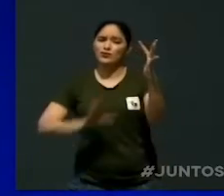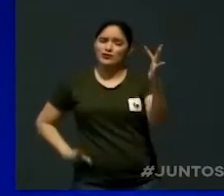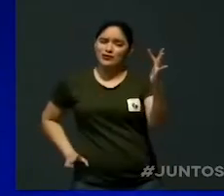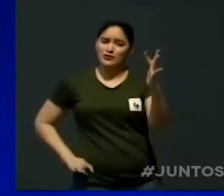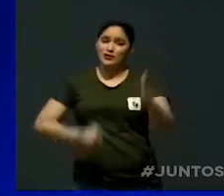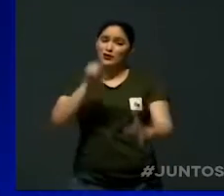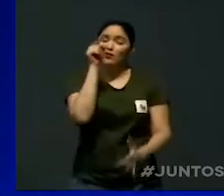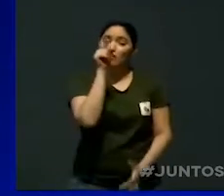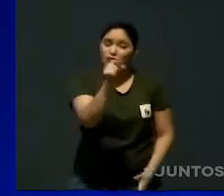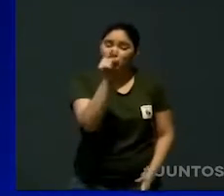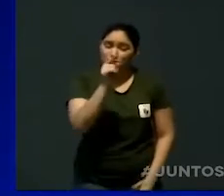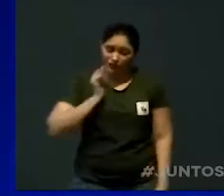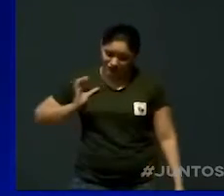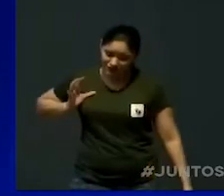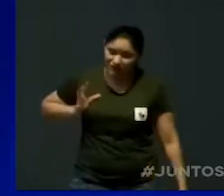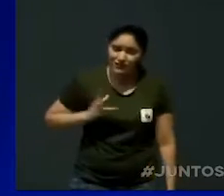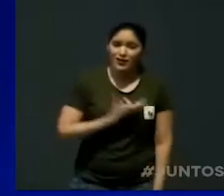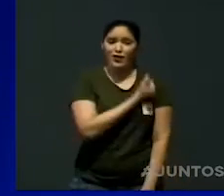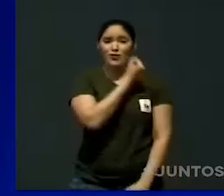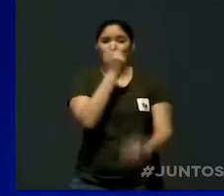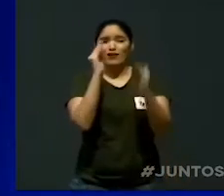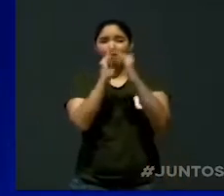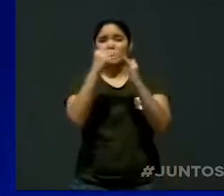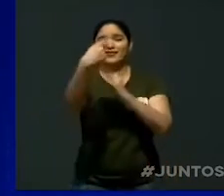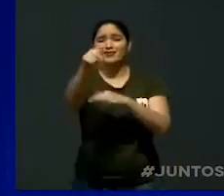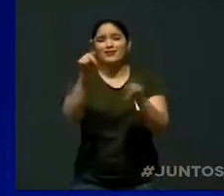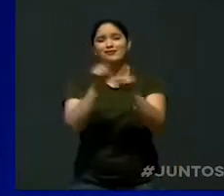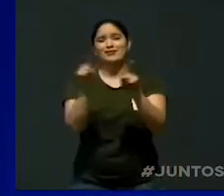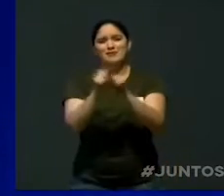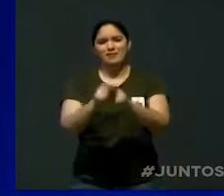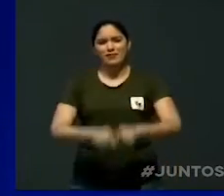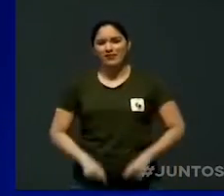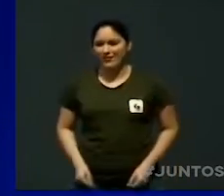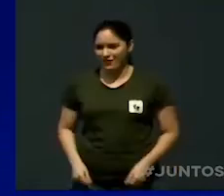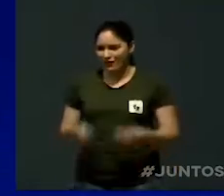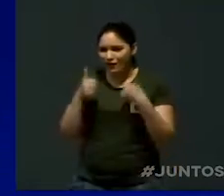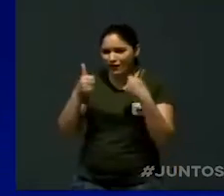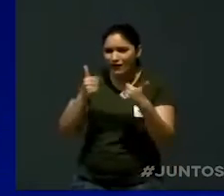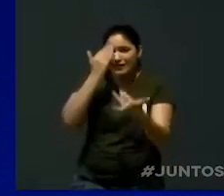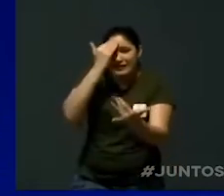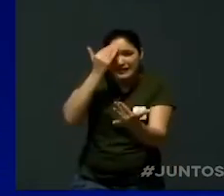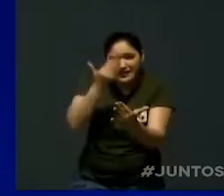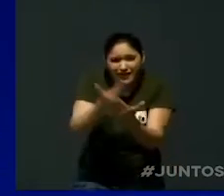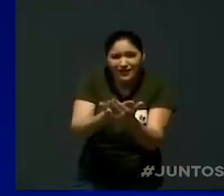a tua casa. Amém? Vamos dizer juntos? Crê.